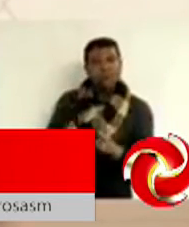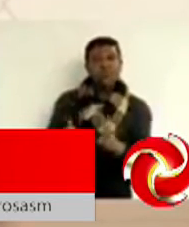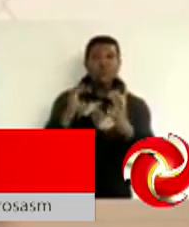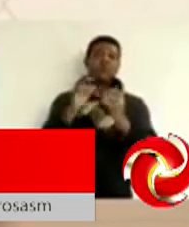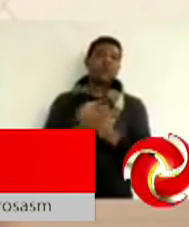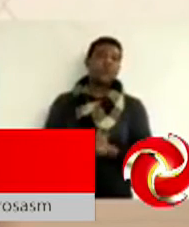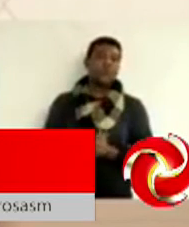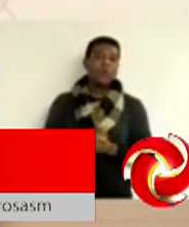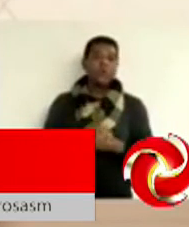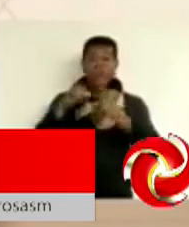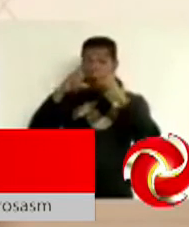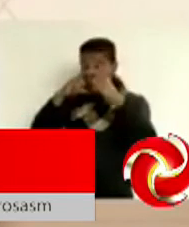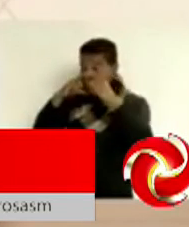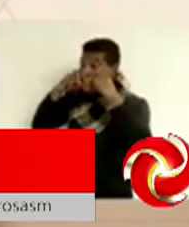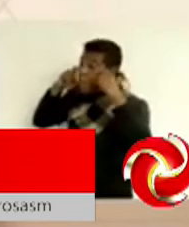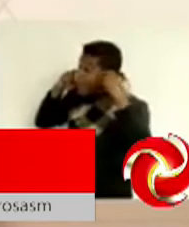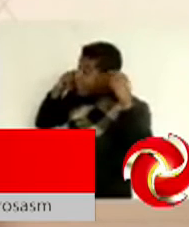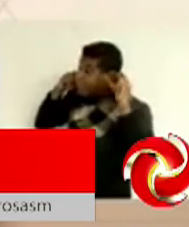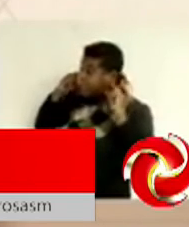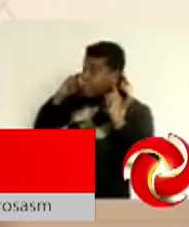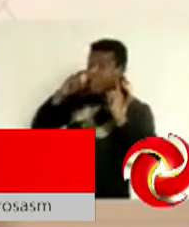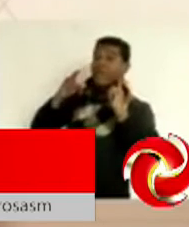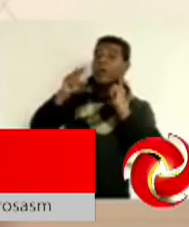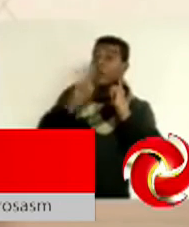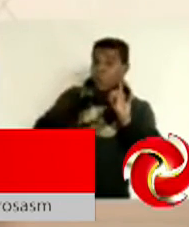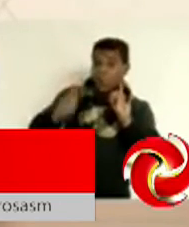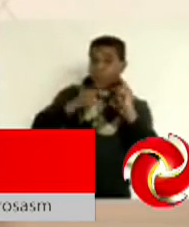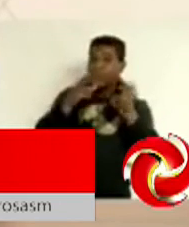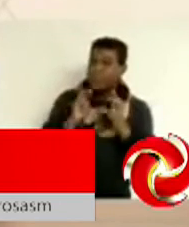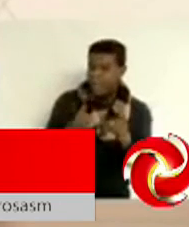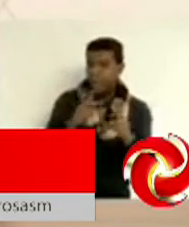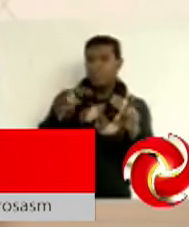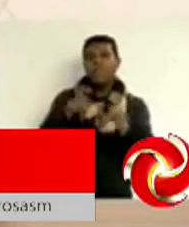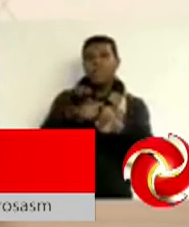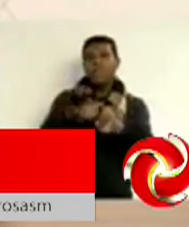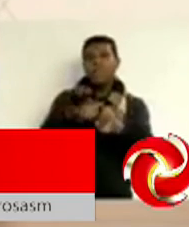o uso de máscaras e também o higiene da melhor forma possível.